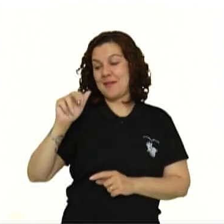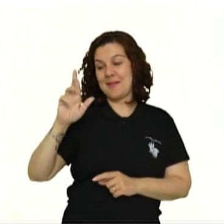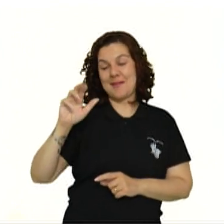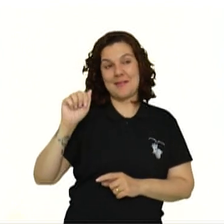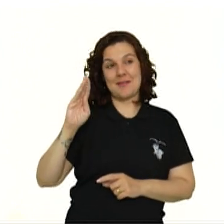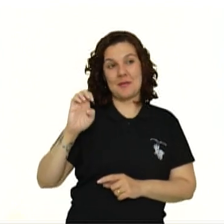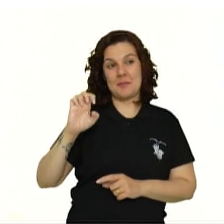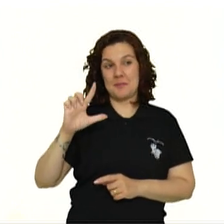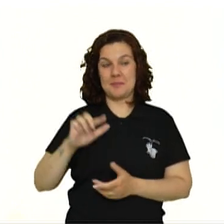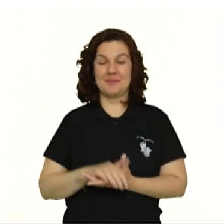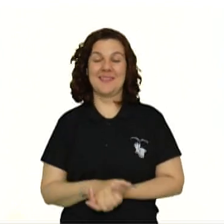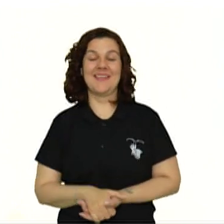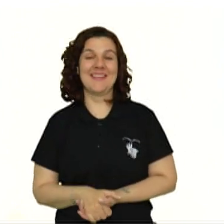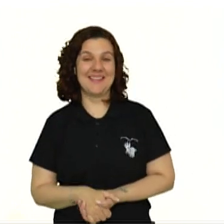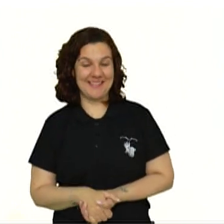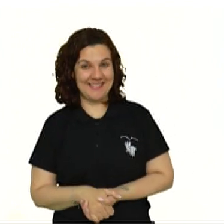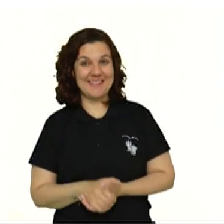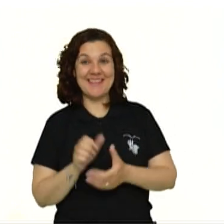bom?